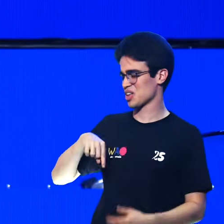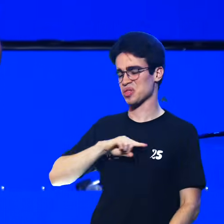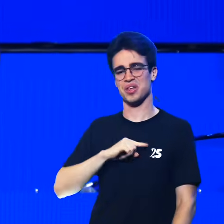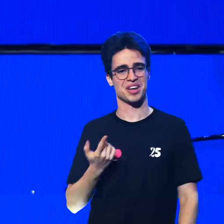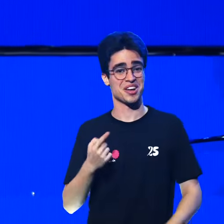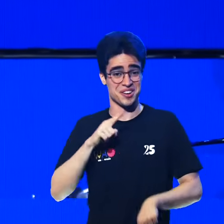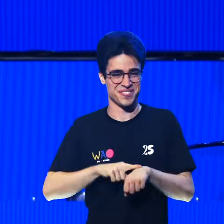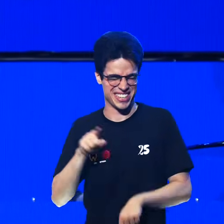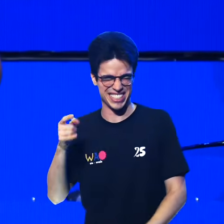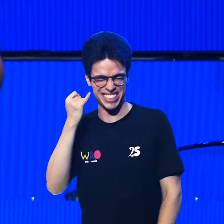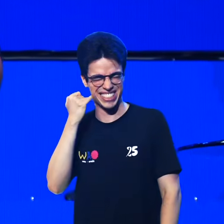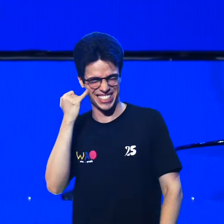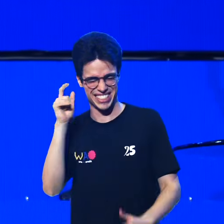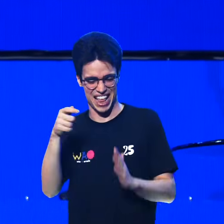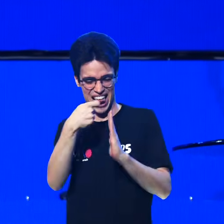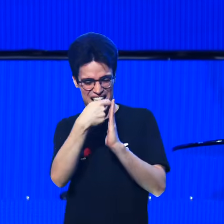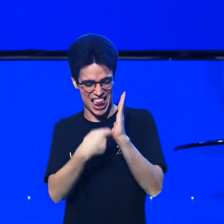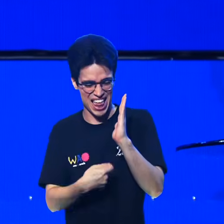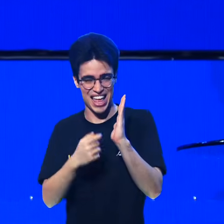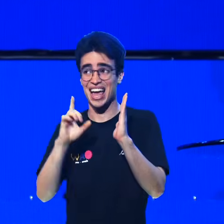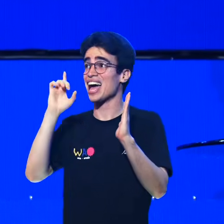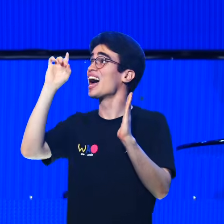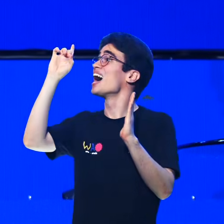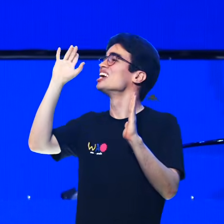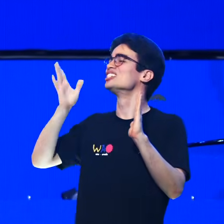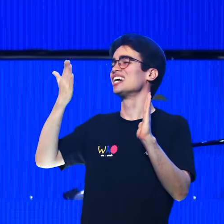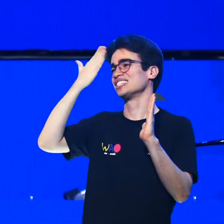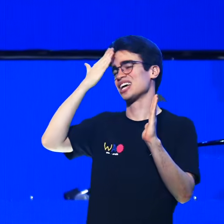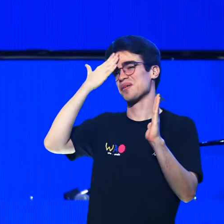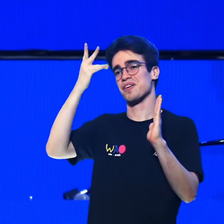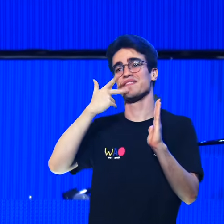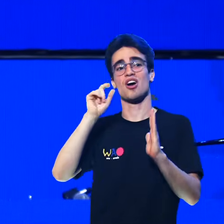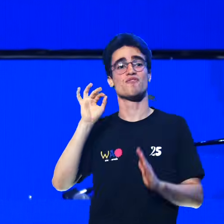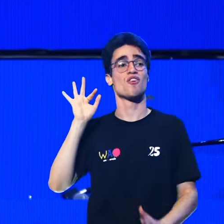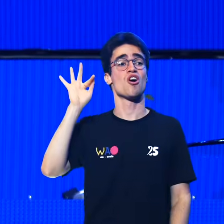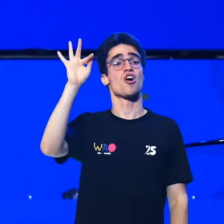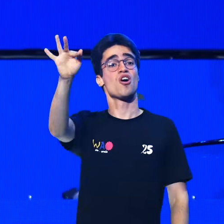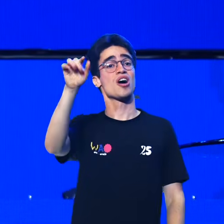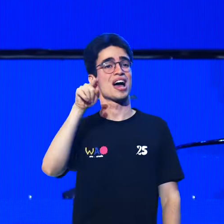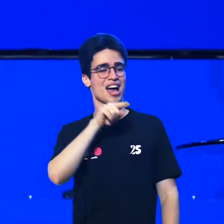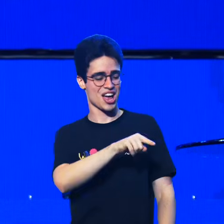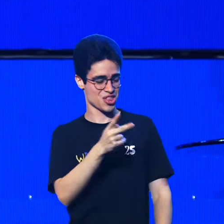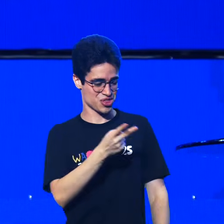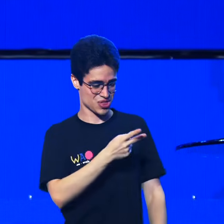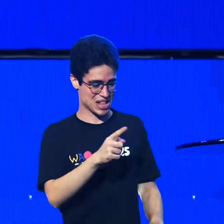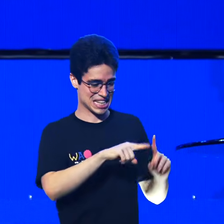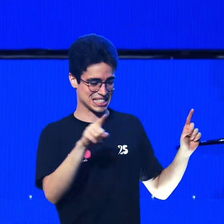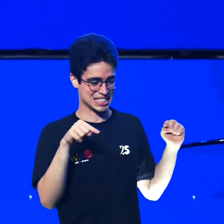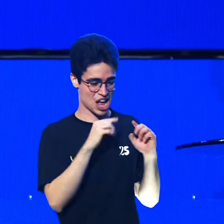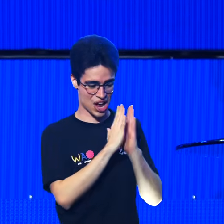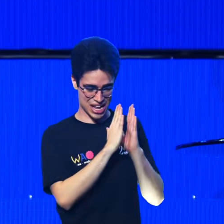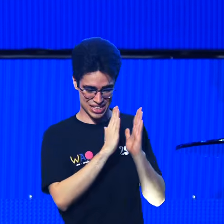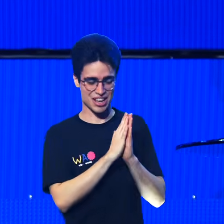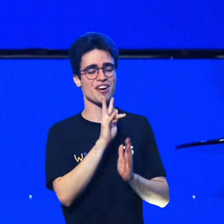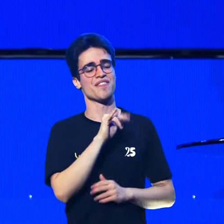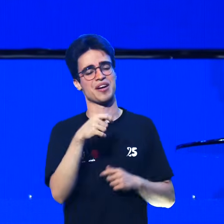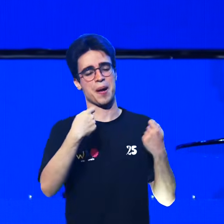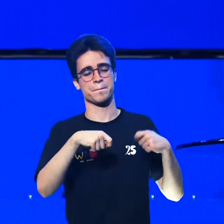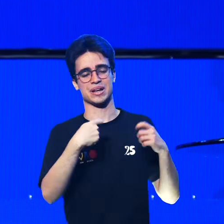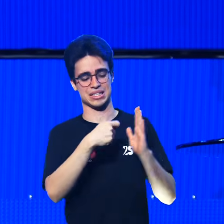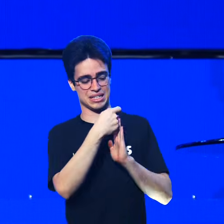escrevendo, na verdade, no movimento de Deus, ele sabia, um dia o Márcio e a Naine vão estar na sala de oração, e eles vão precisar desse